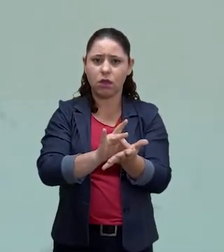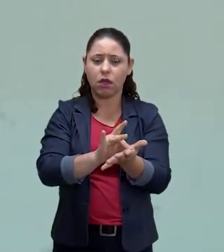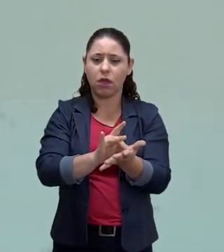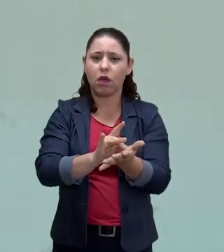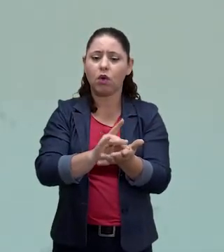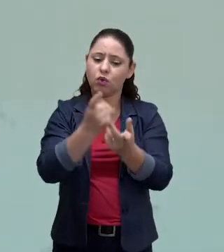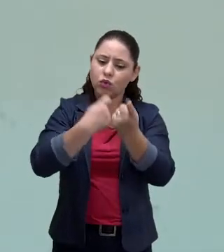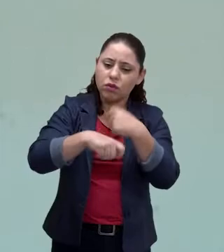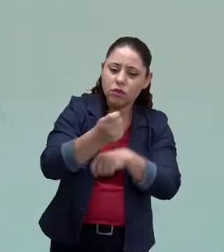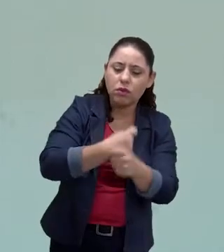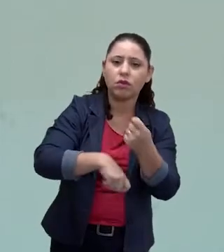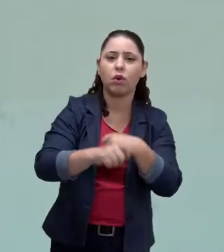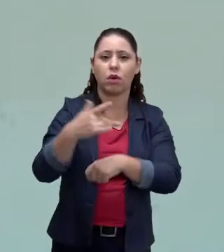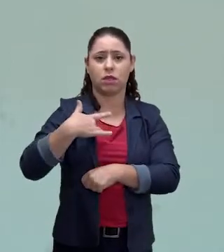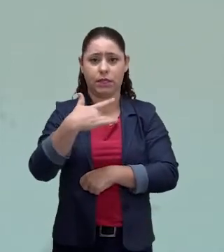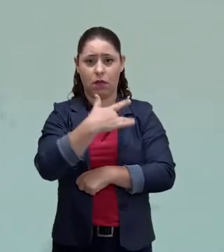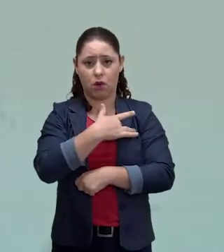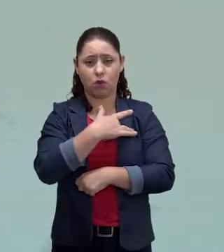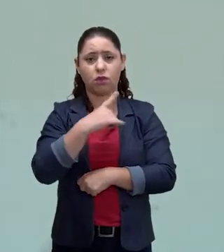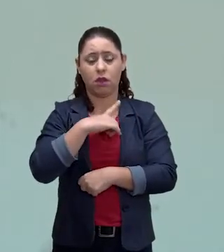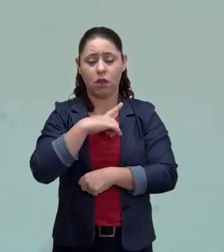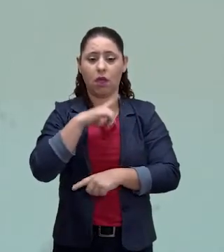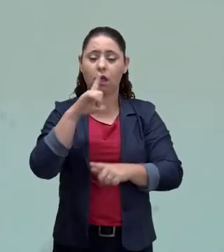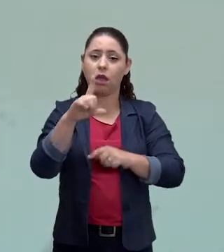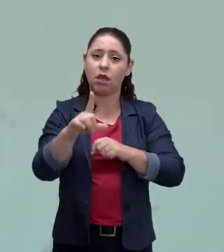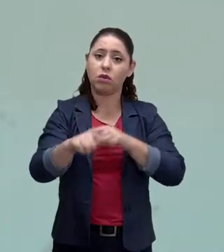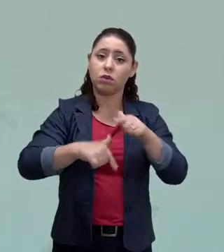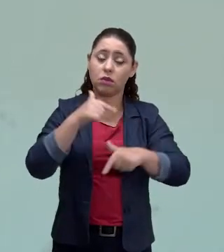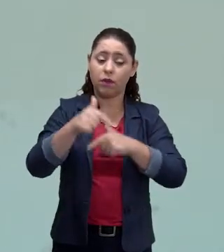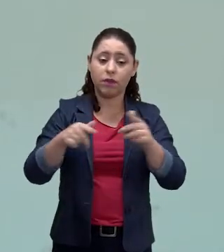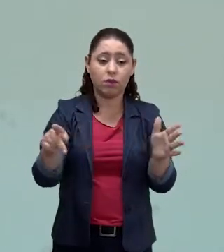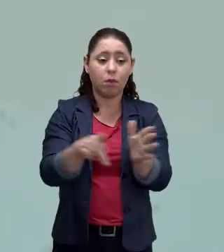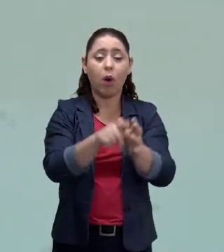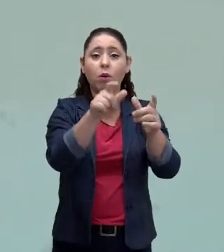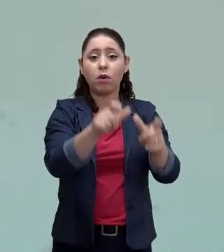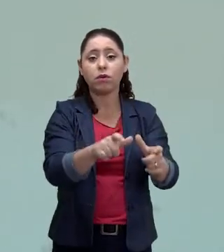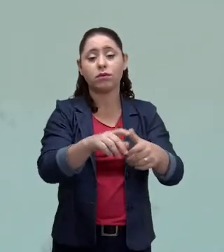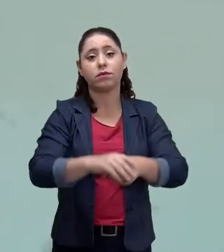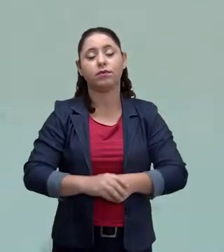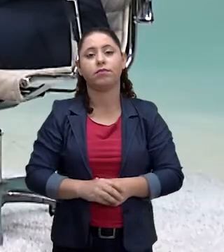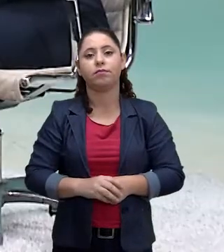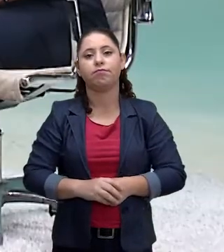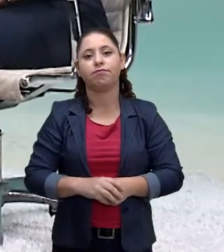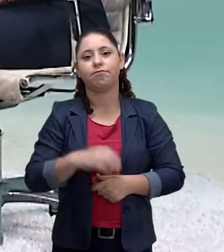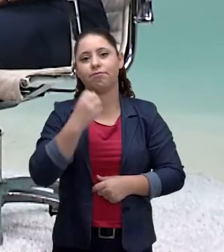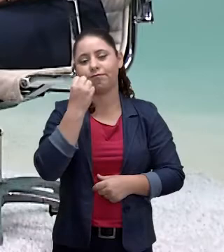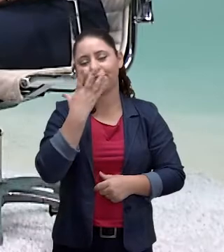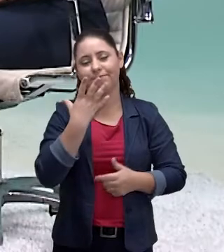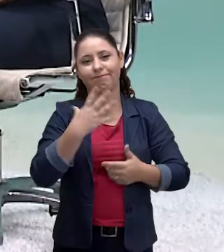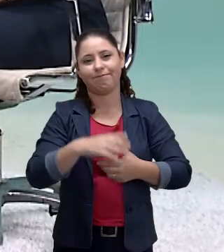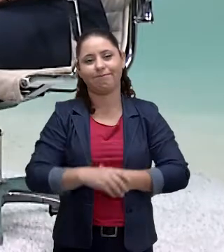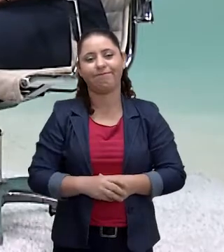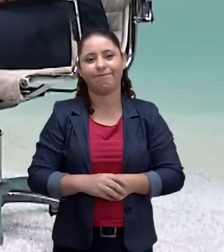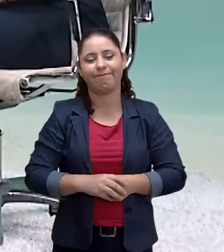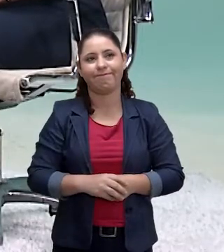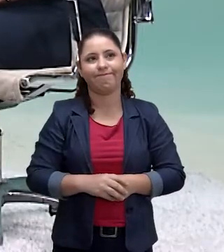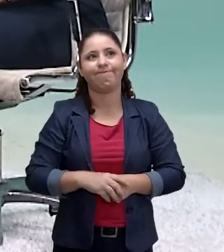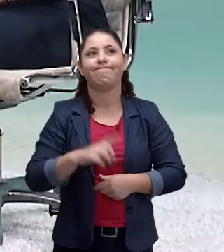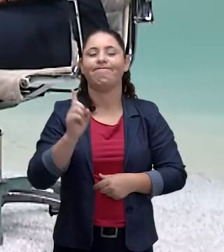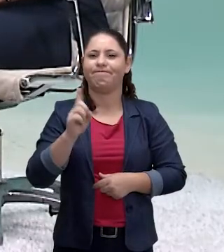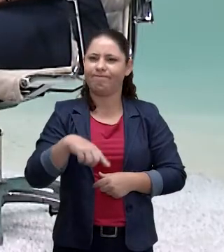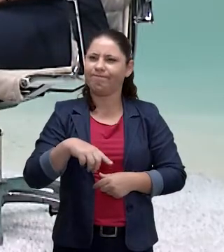do prestador, do gestor de saúde, esse serviço no seu território. Bom, gente, é